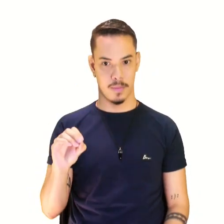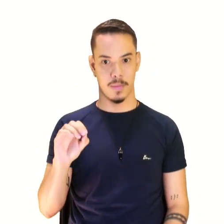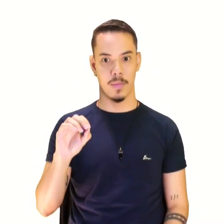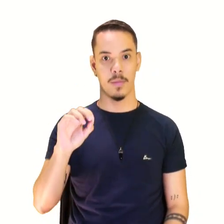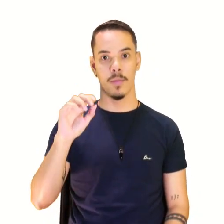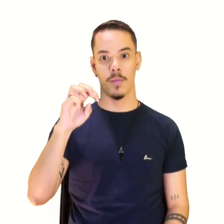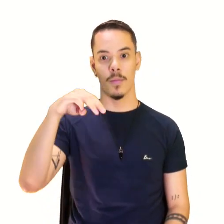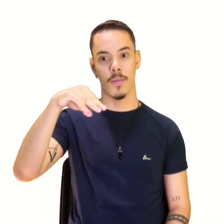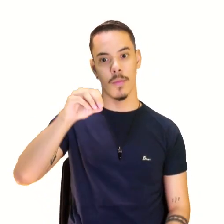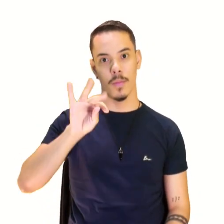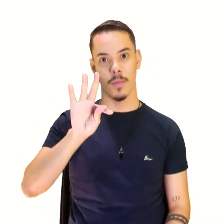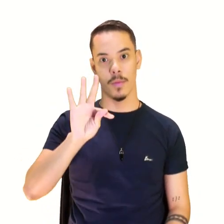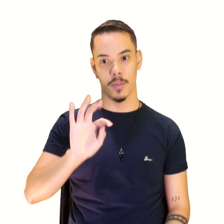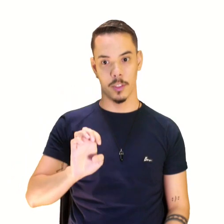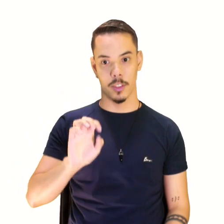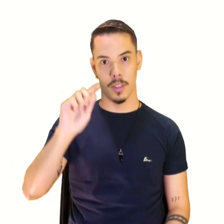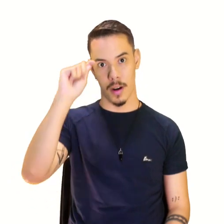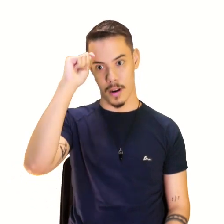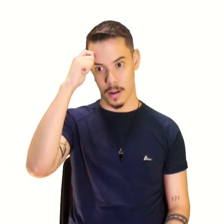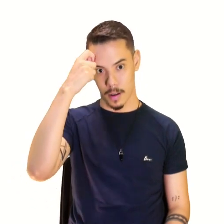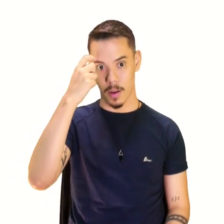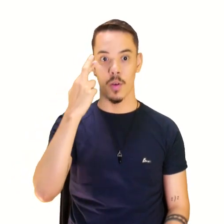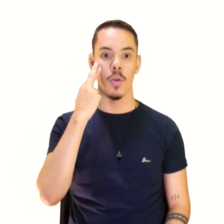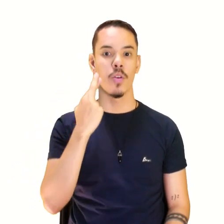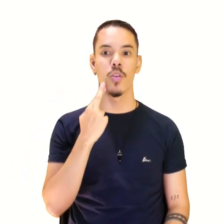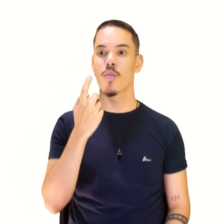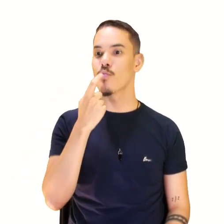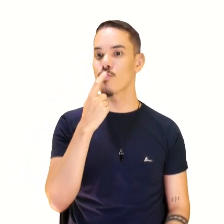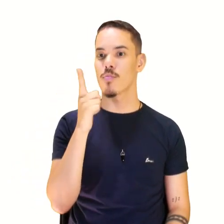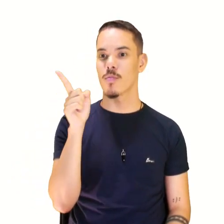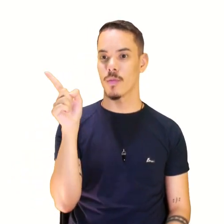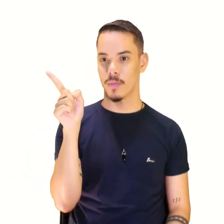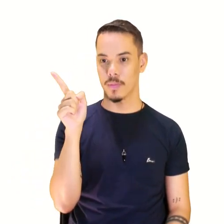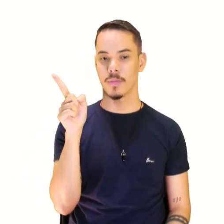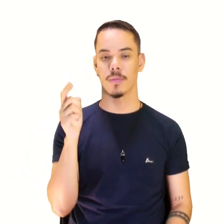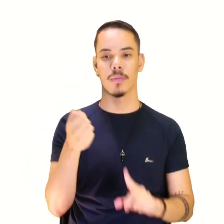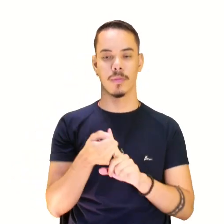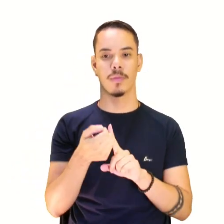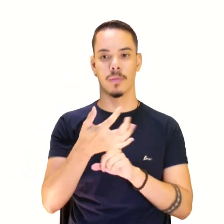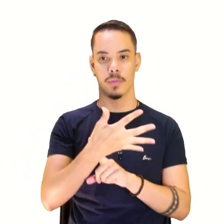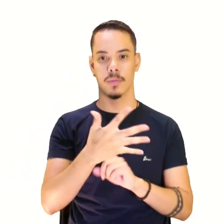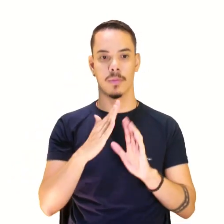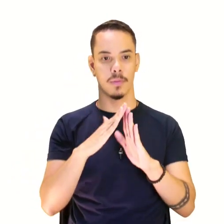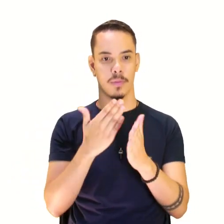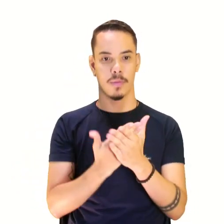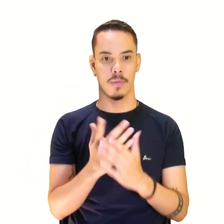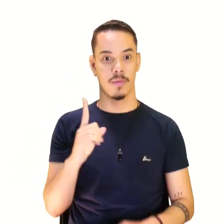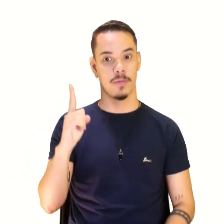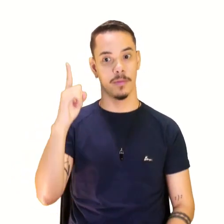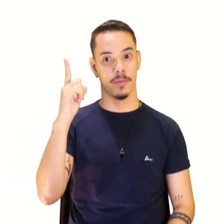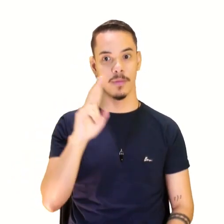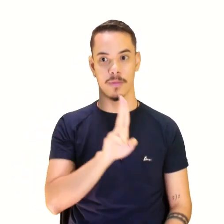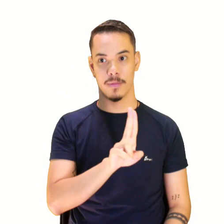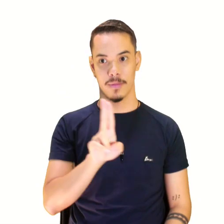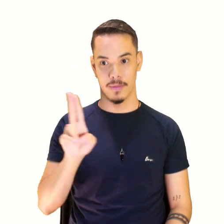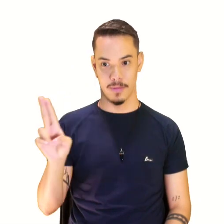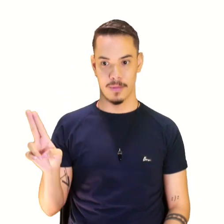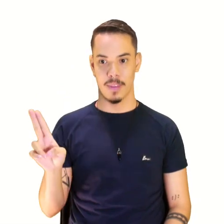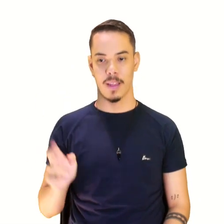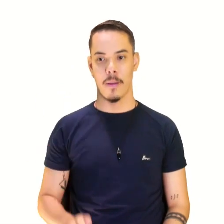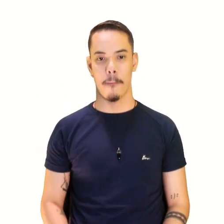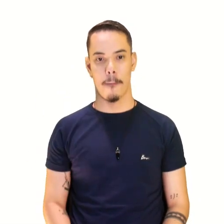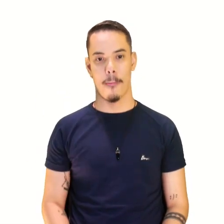Montenegro, Rondônia. Montenegro é bem aí. Bem aí. A extensão da Mário Palmério e a escola é Aurélio Buarque de